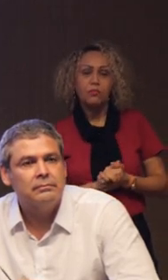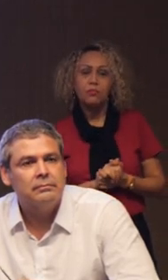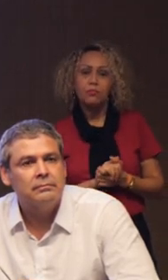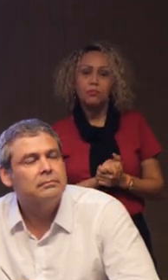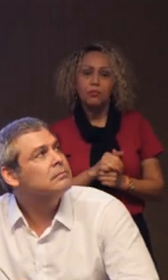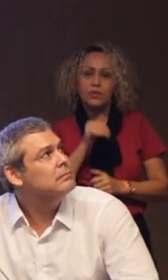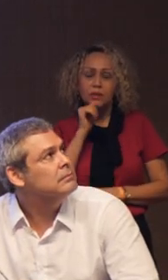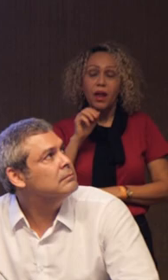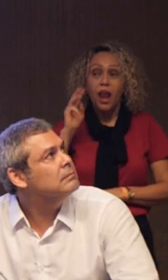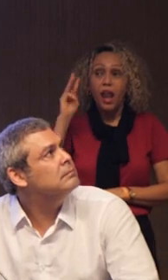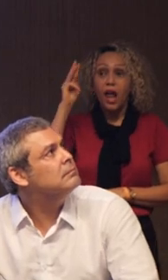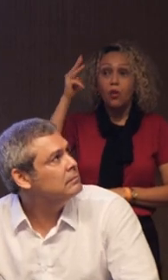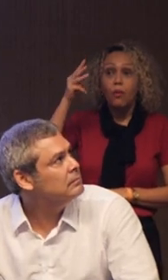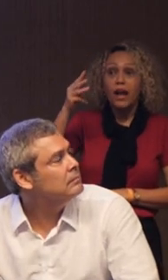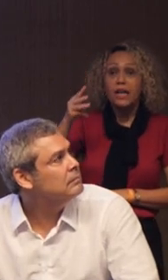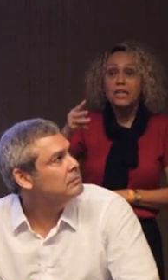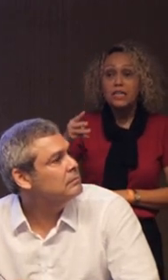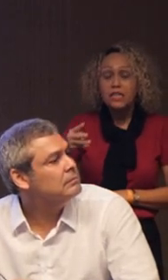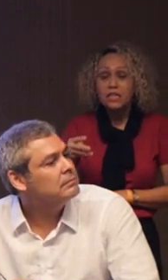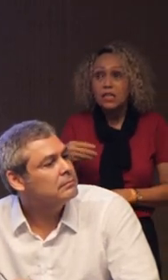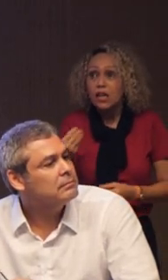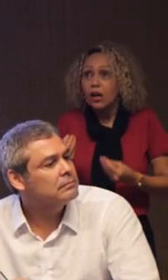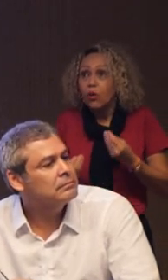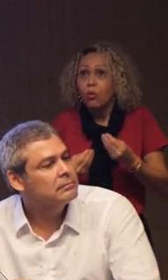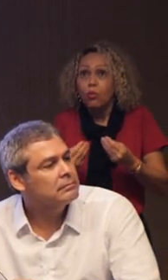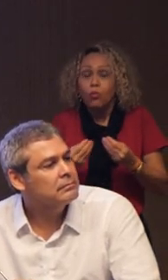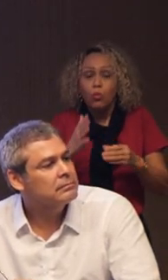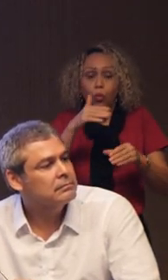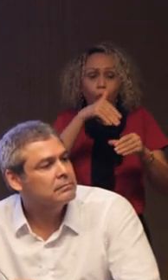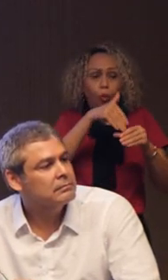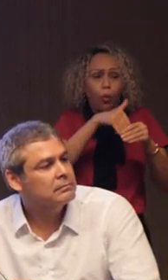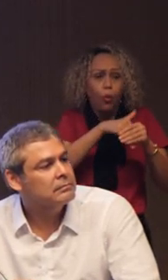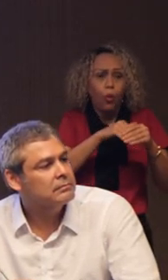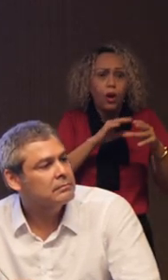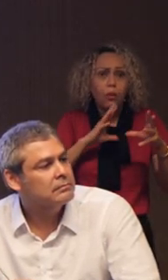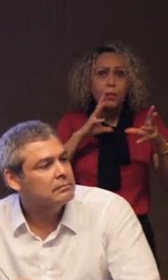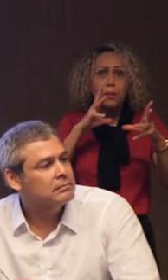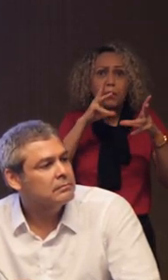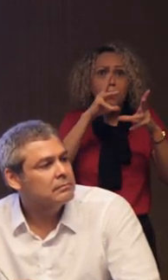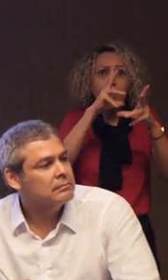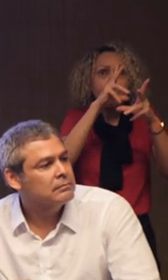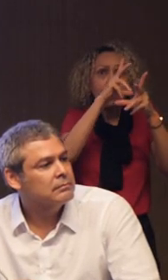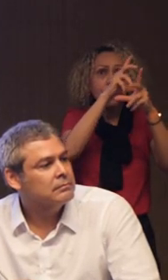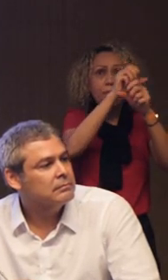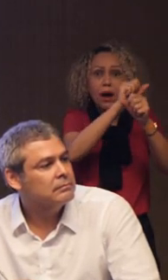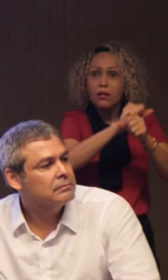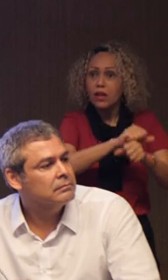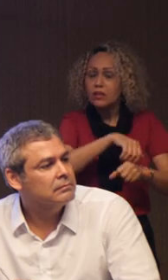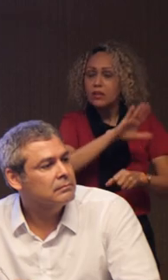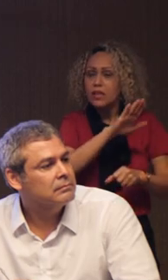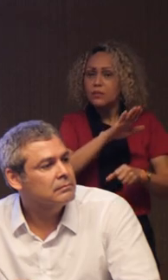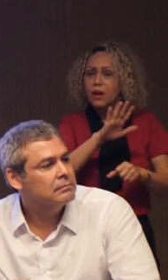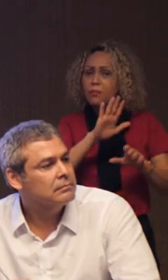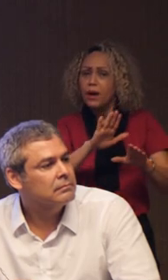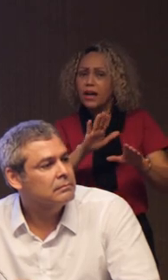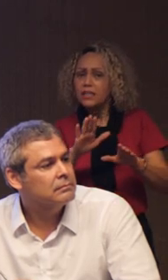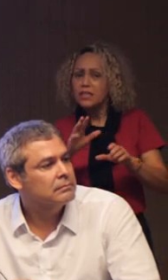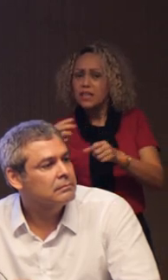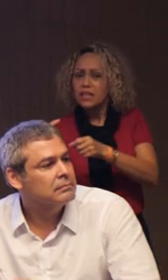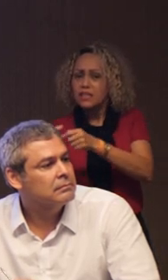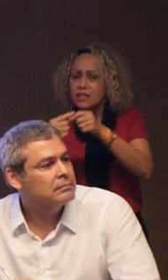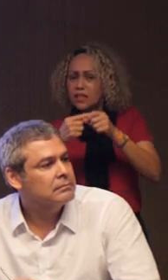com mais 70%. Como você explicar isso? Para mim, analisando, participando dos cursos de formação de partido, eu acho que